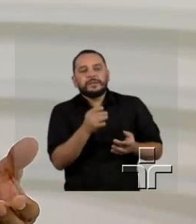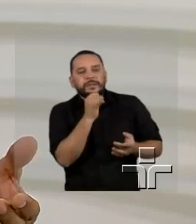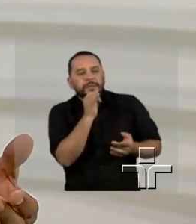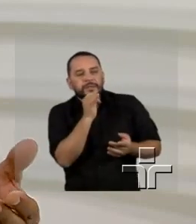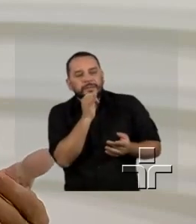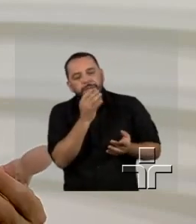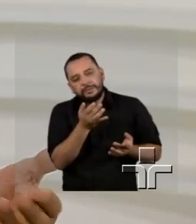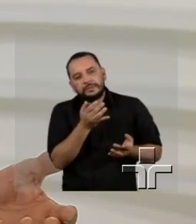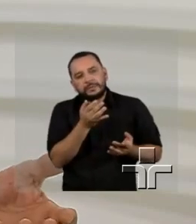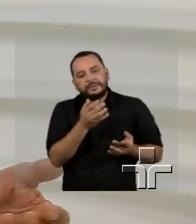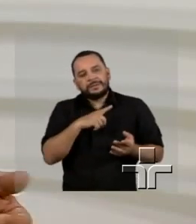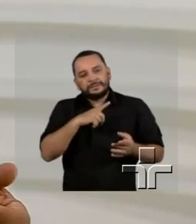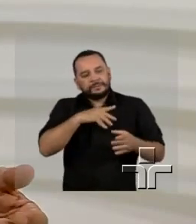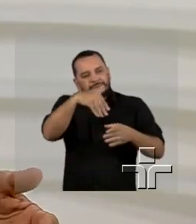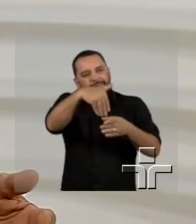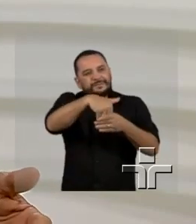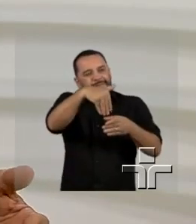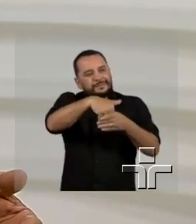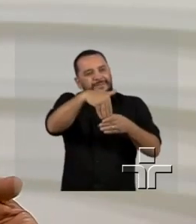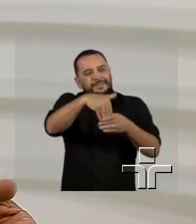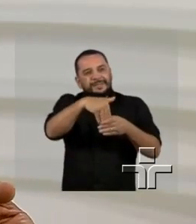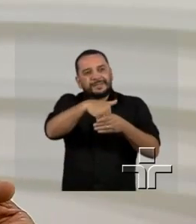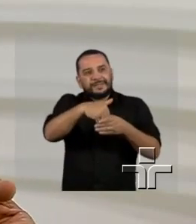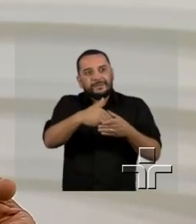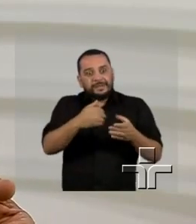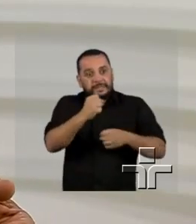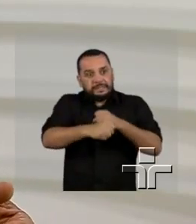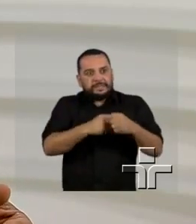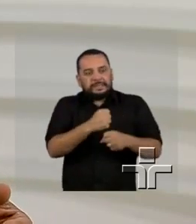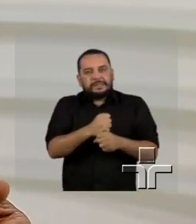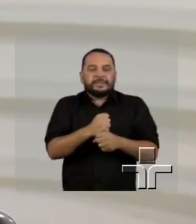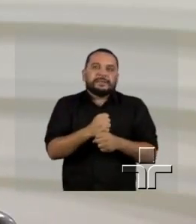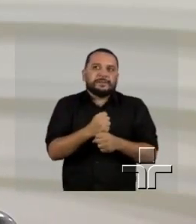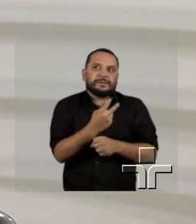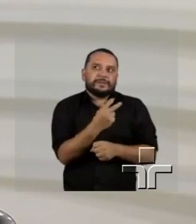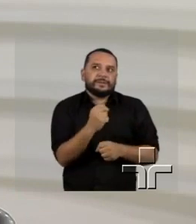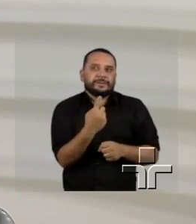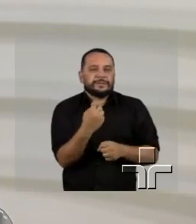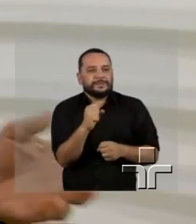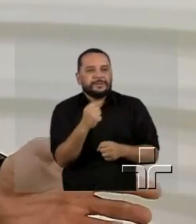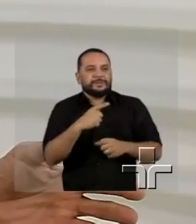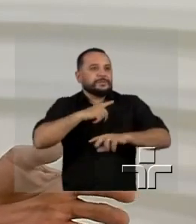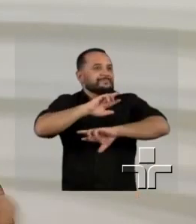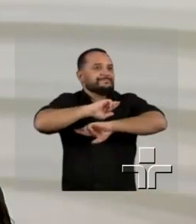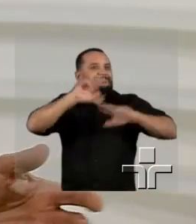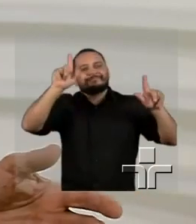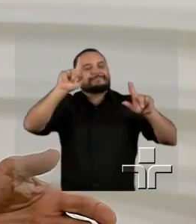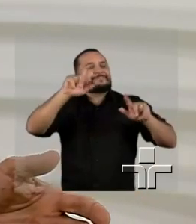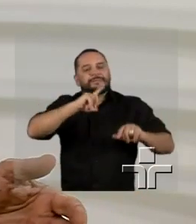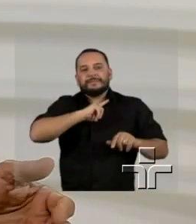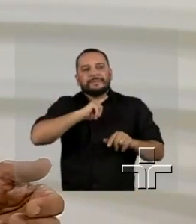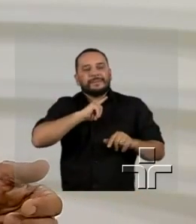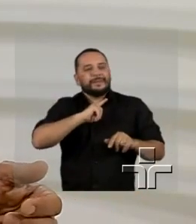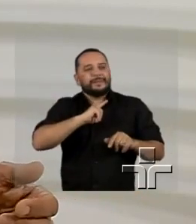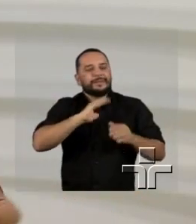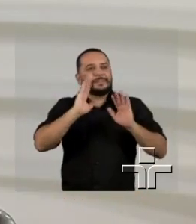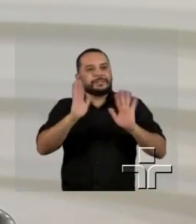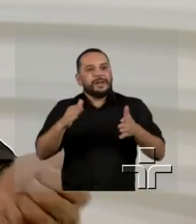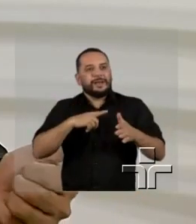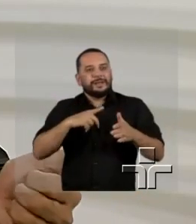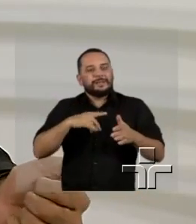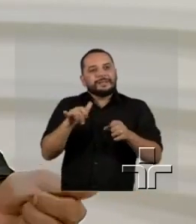do presidente agem com tanto afinco contra justamente militares que estão ligados à área de comunicação do governo ou que